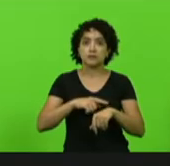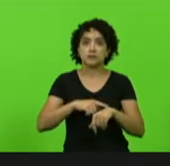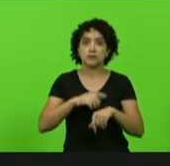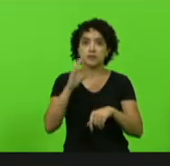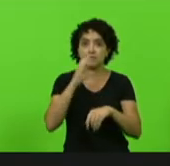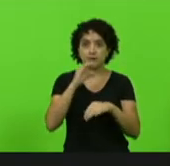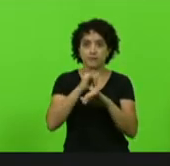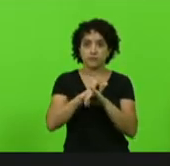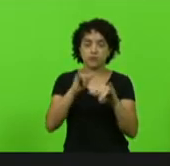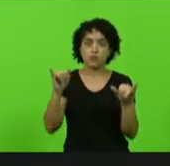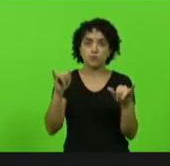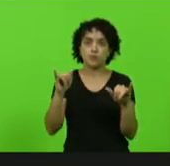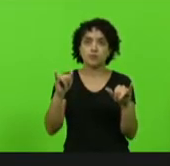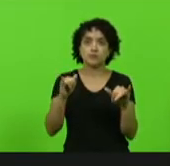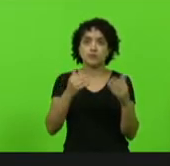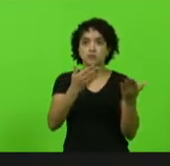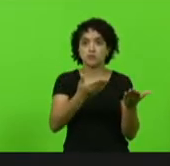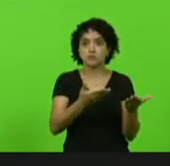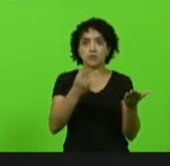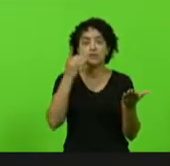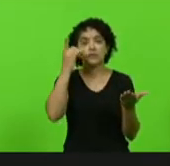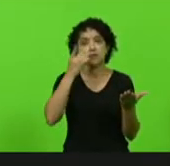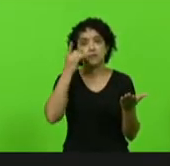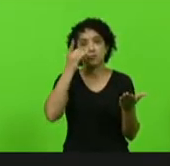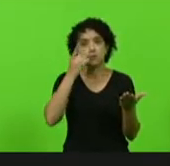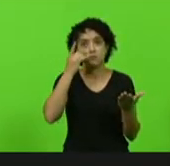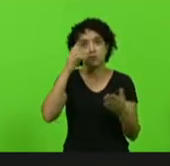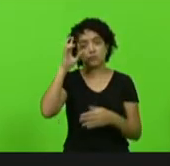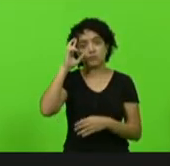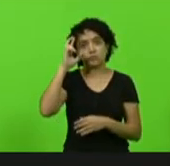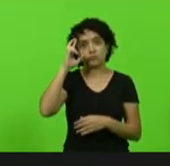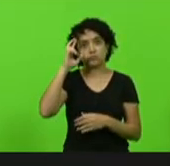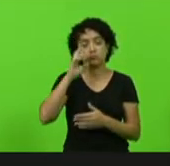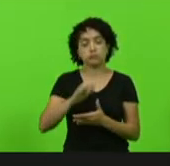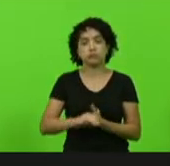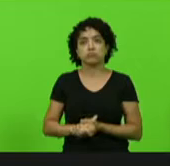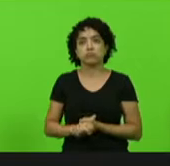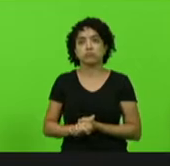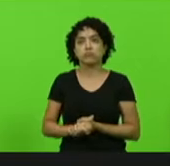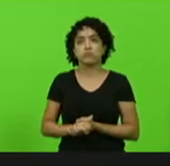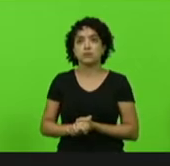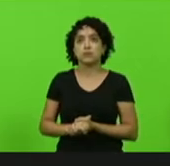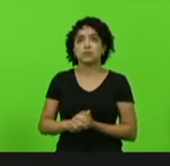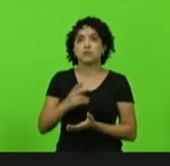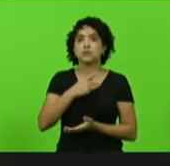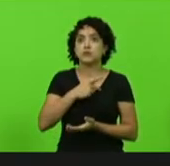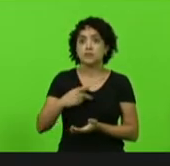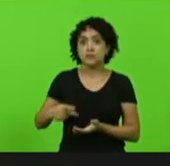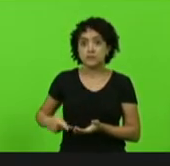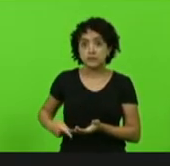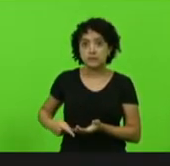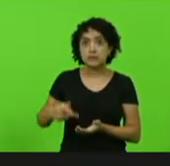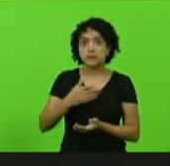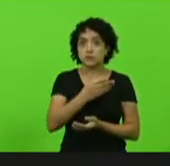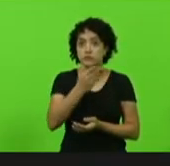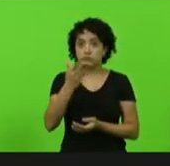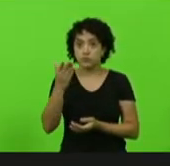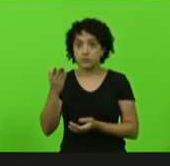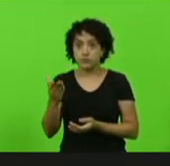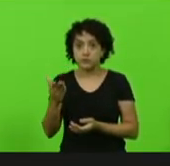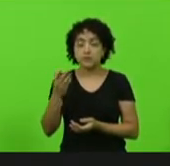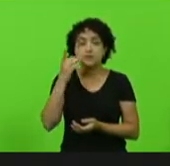breves comunicações, com a palavra o deputado Ricardo Alba. Senhor presidente, colegas deputados,